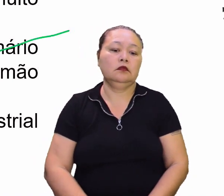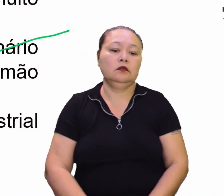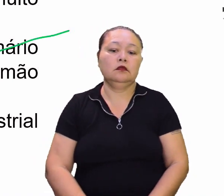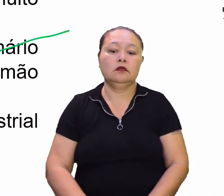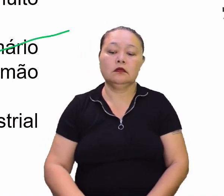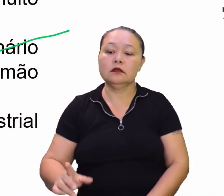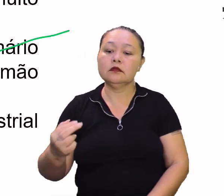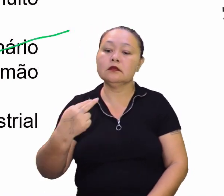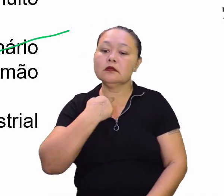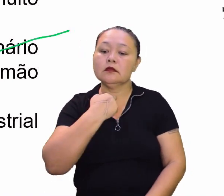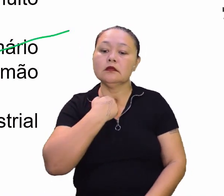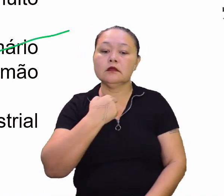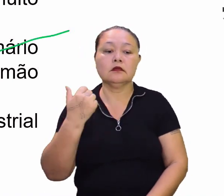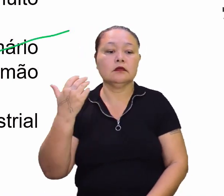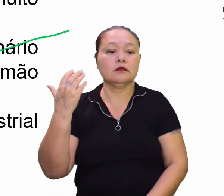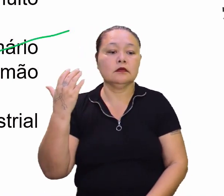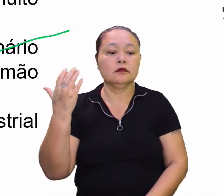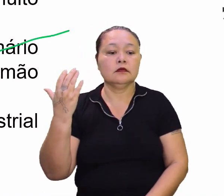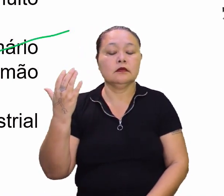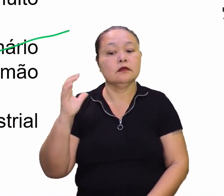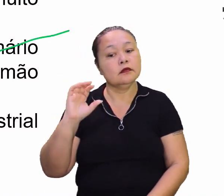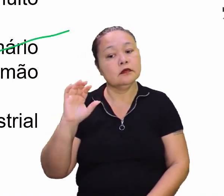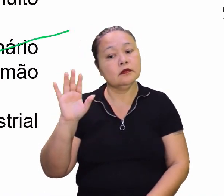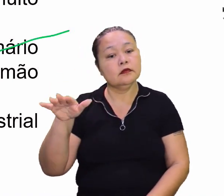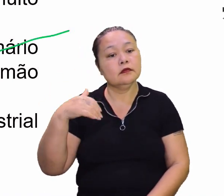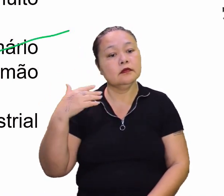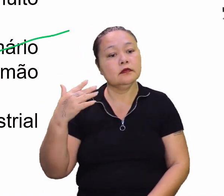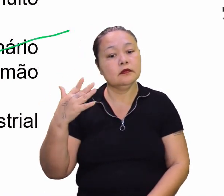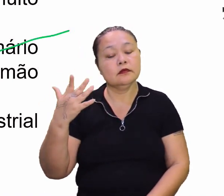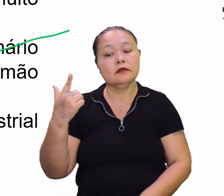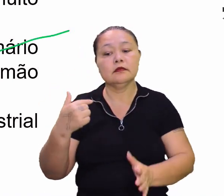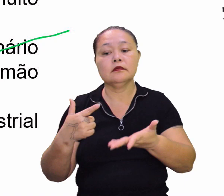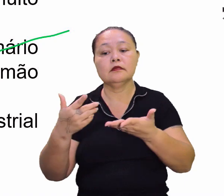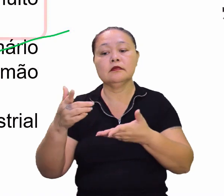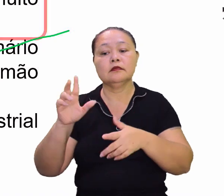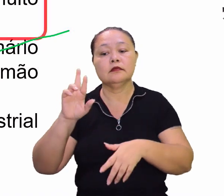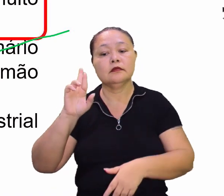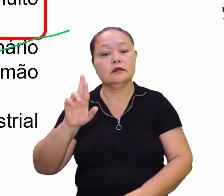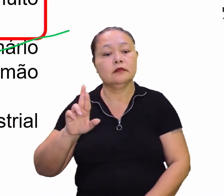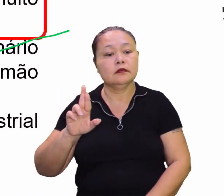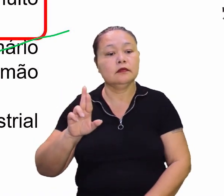pode ser a C. Então só nos resta a alternativa